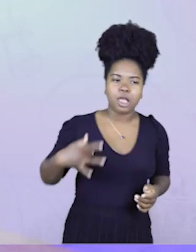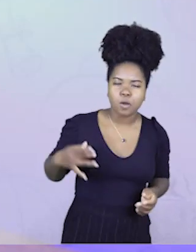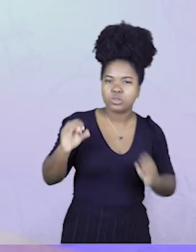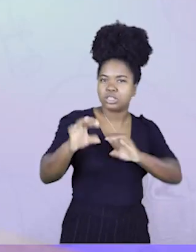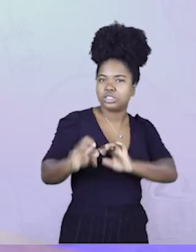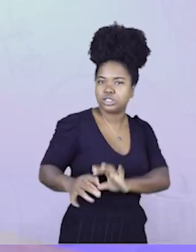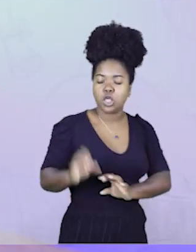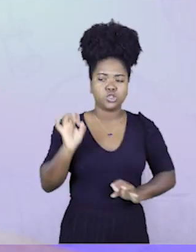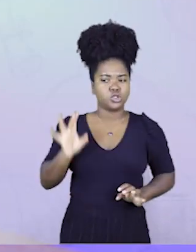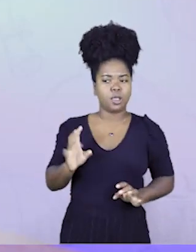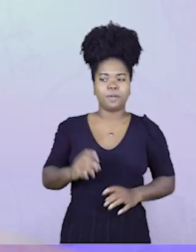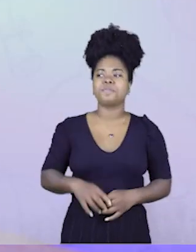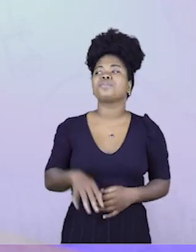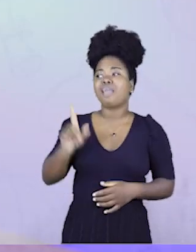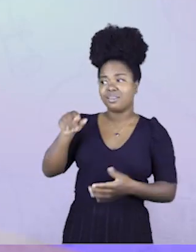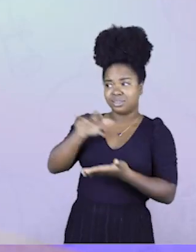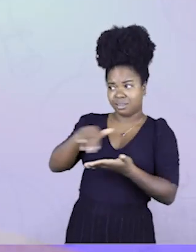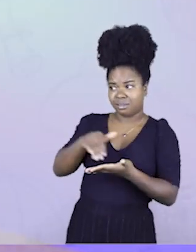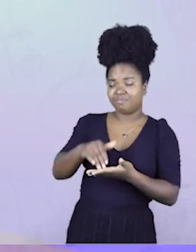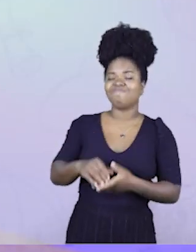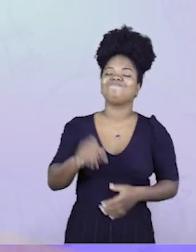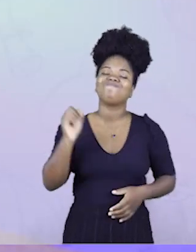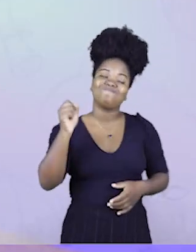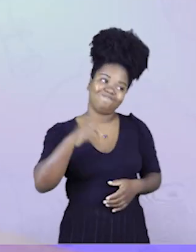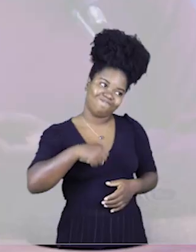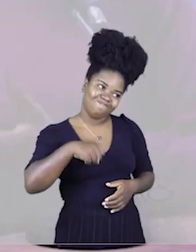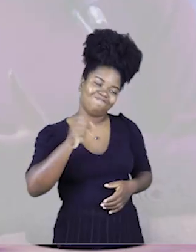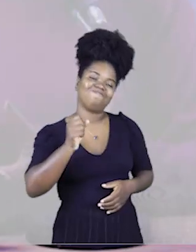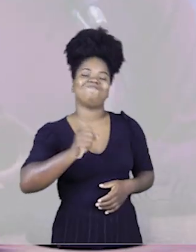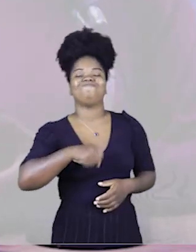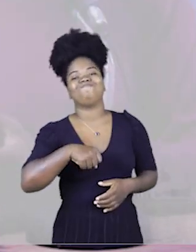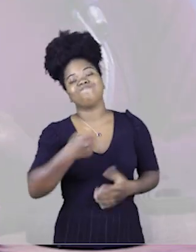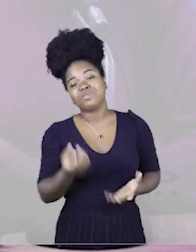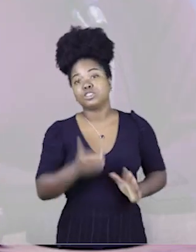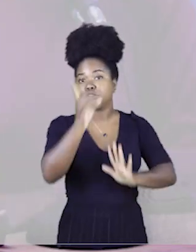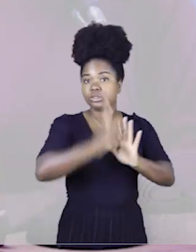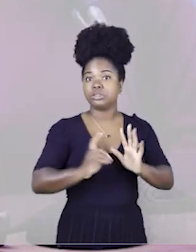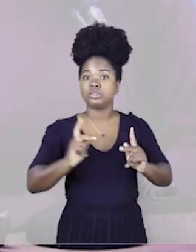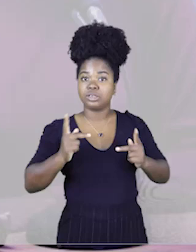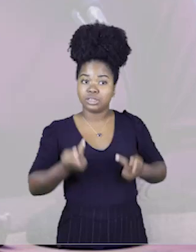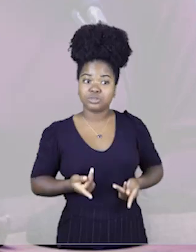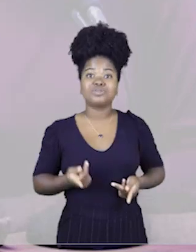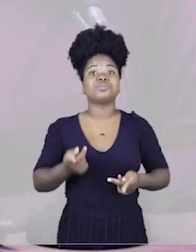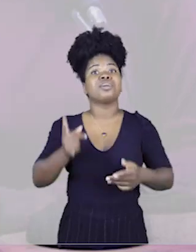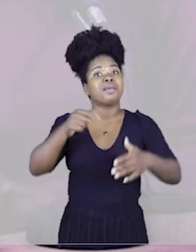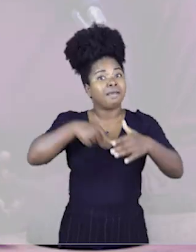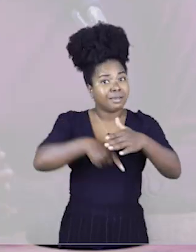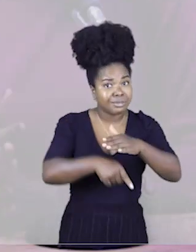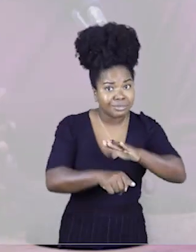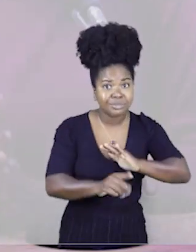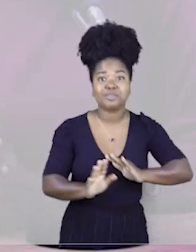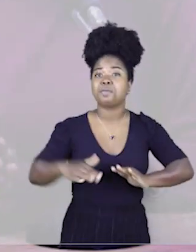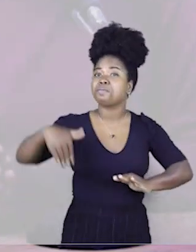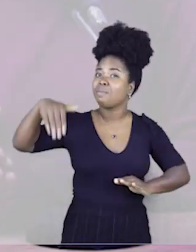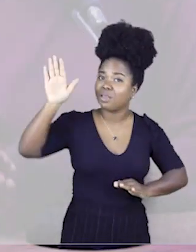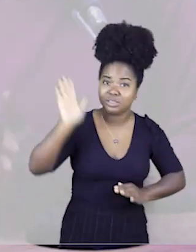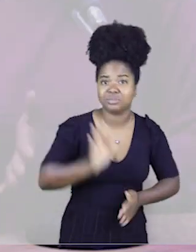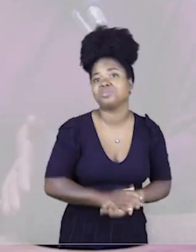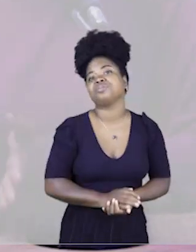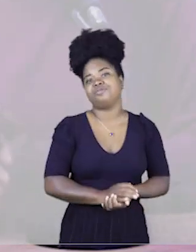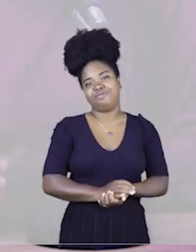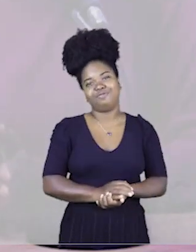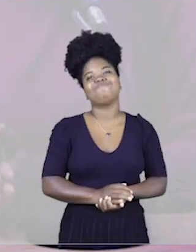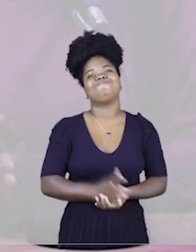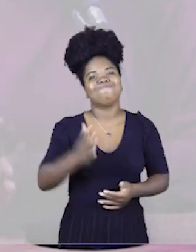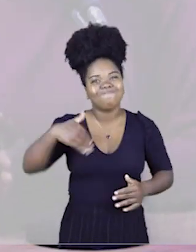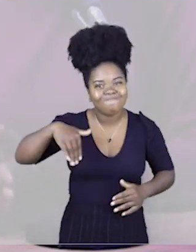isso, secretária? Exato. Esse é um paradigma que nós buscamos enfrentar, né? E realmente conseguir conduzir